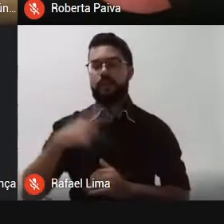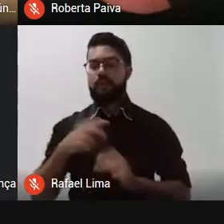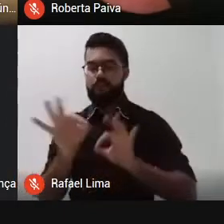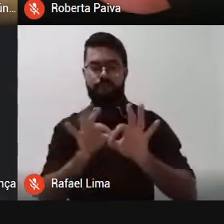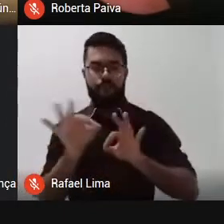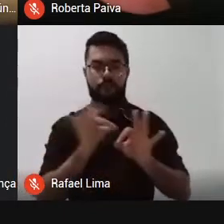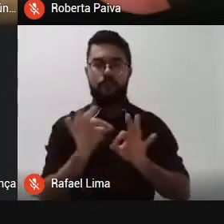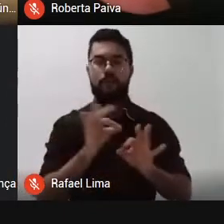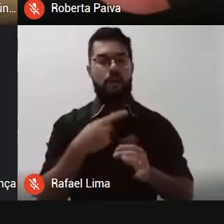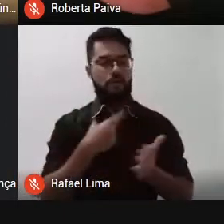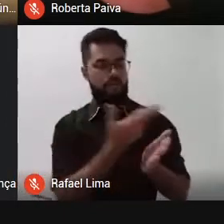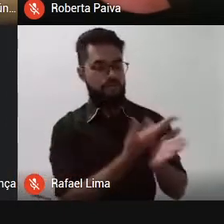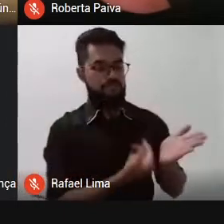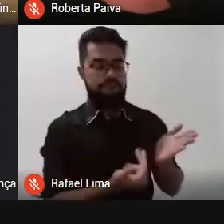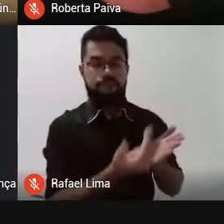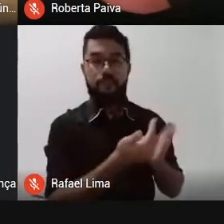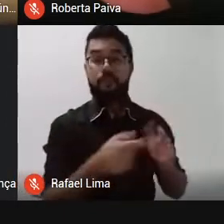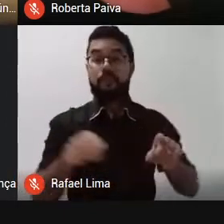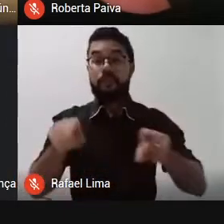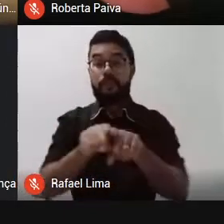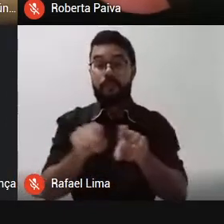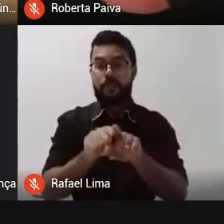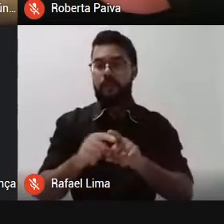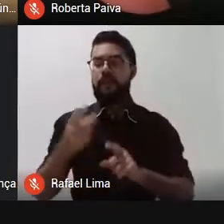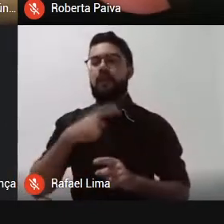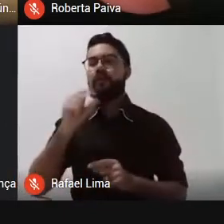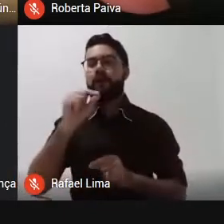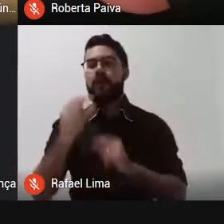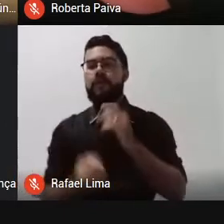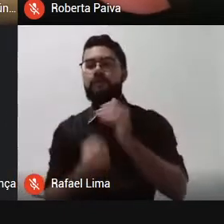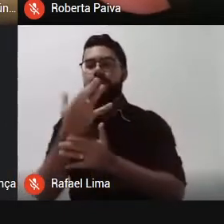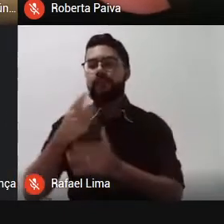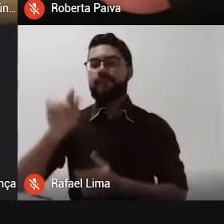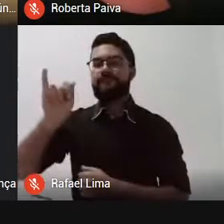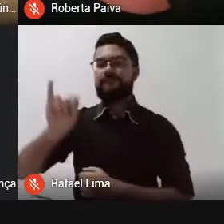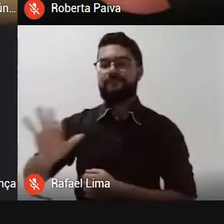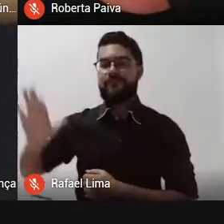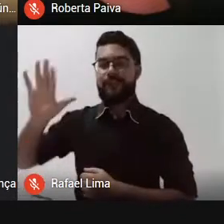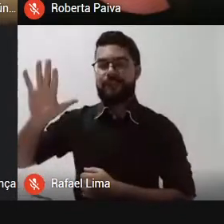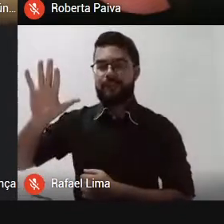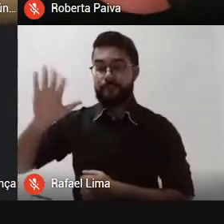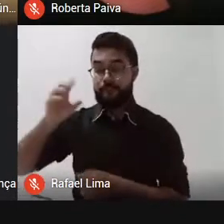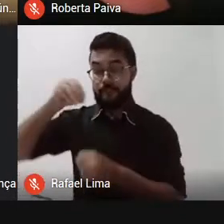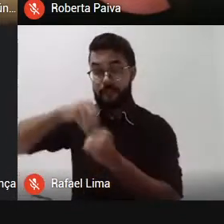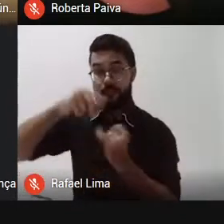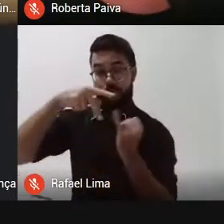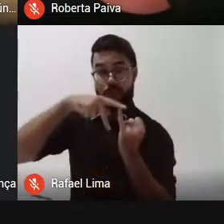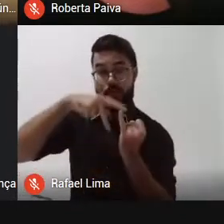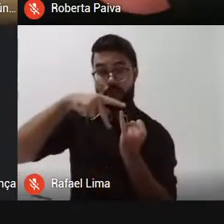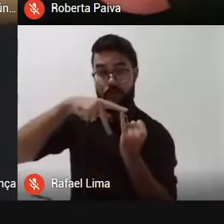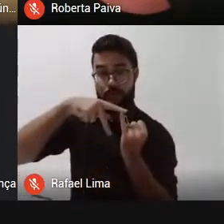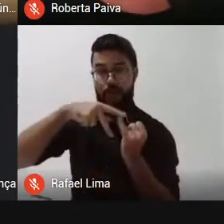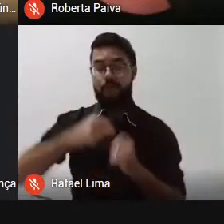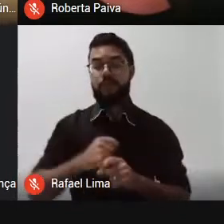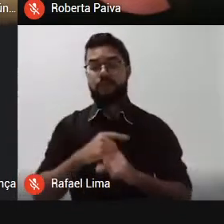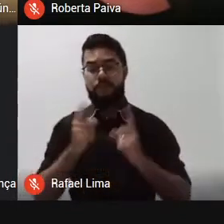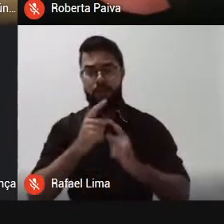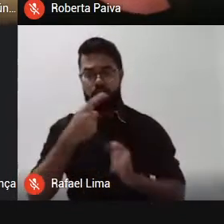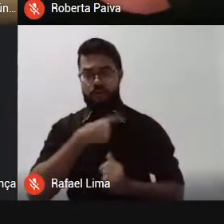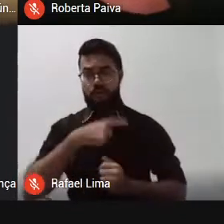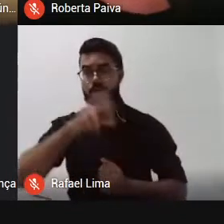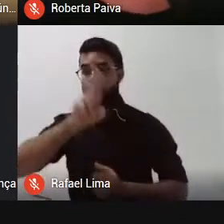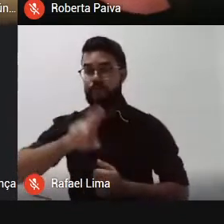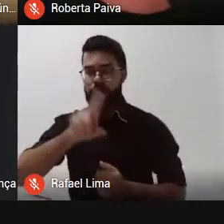e também da produção de imagens. Isso tudo é dentro de um único programa, né? De um único software, ele consegue produzir todo esse